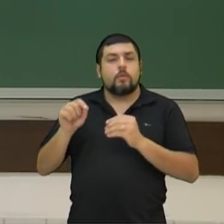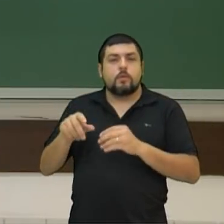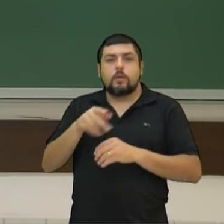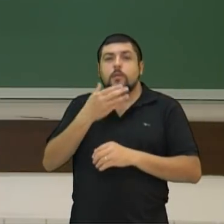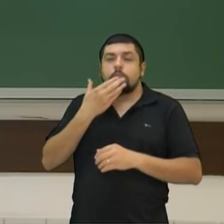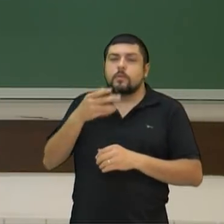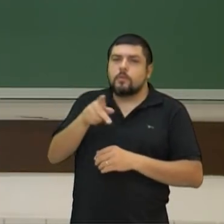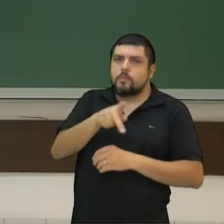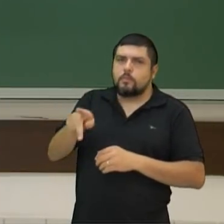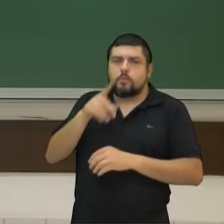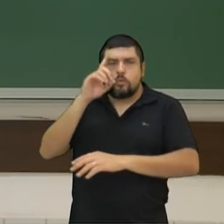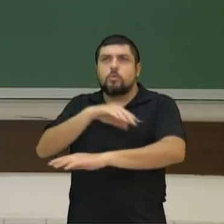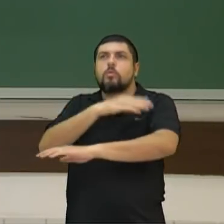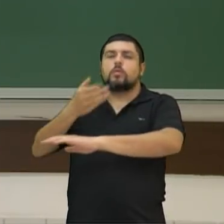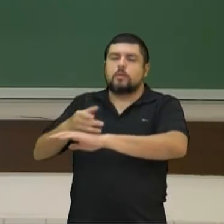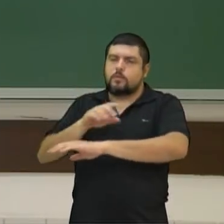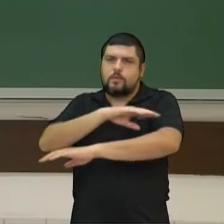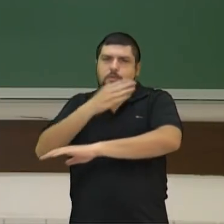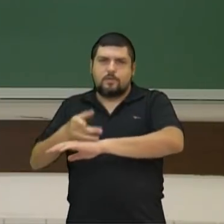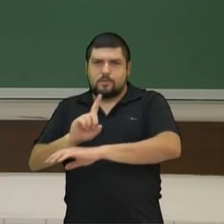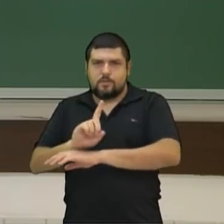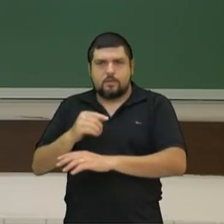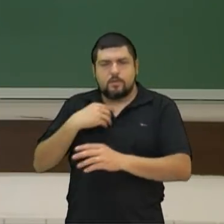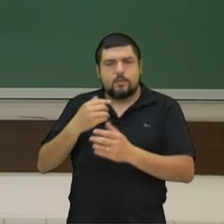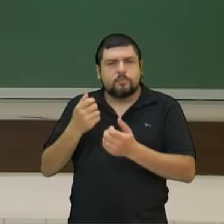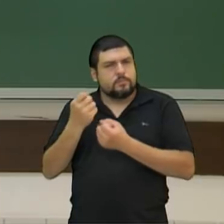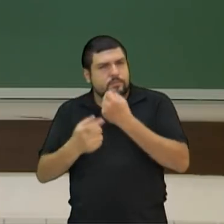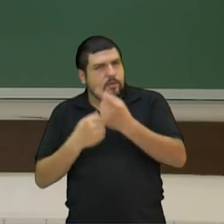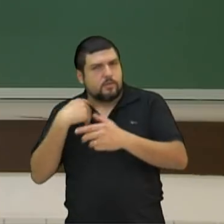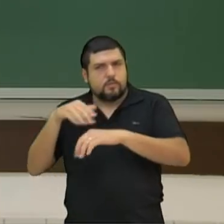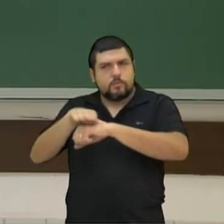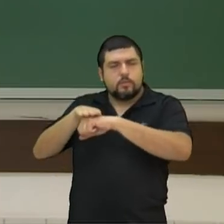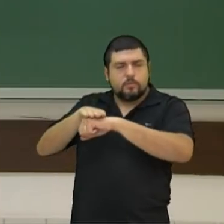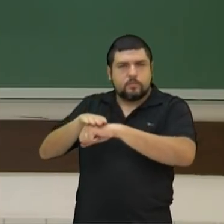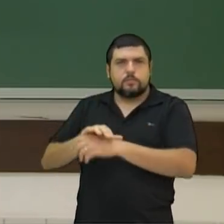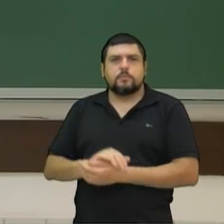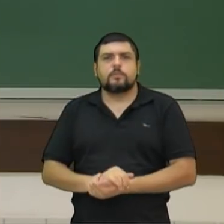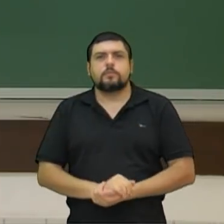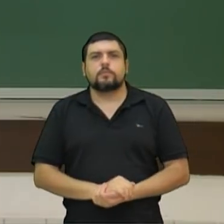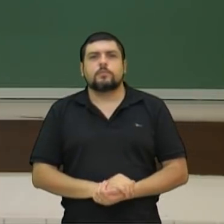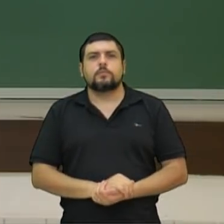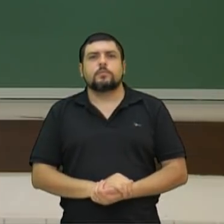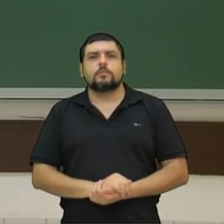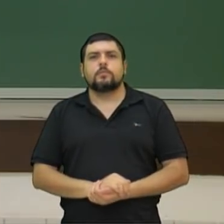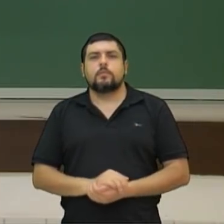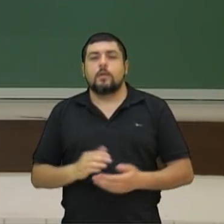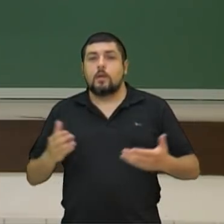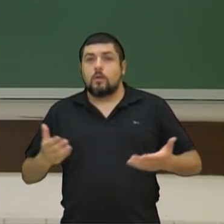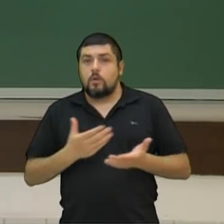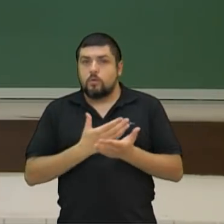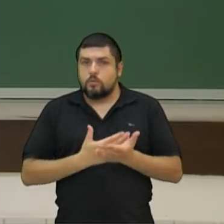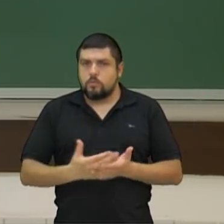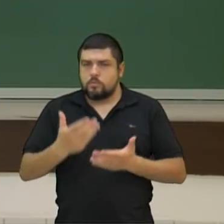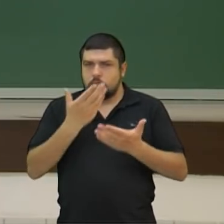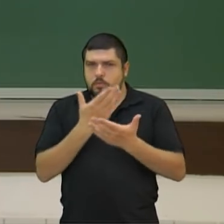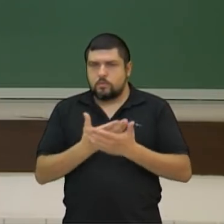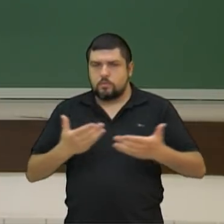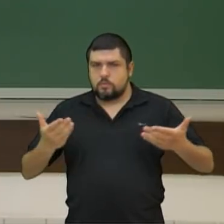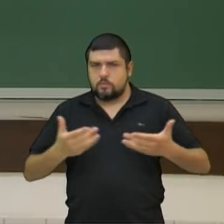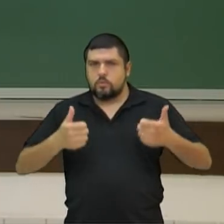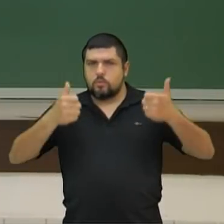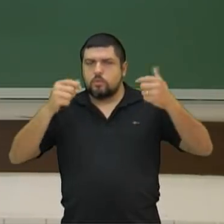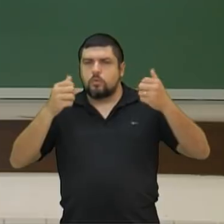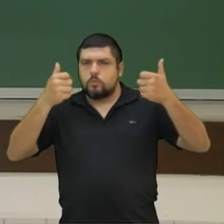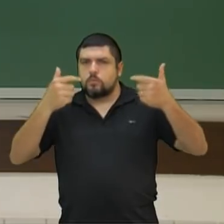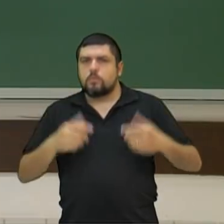alguns momentos no Classroom disponível para falar com você, beleza? Agora começamos a aula. Na aula de hoje nós vamos falar sobre